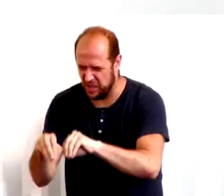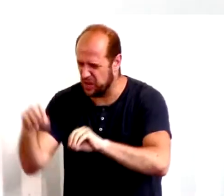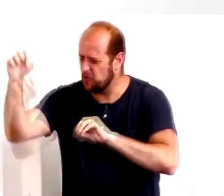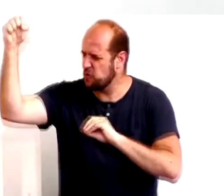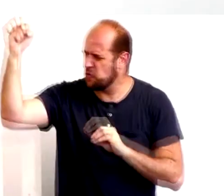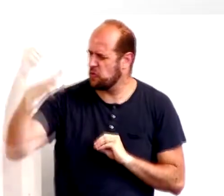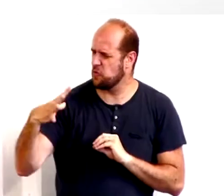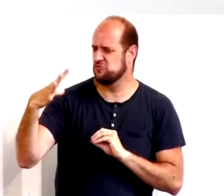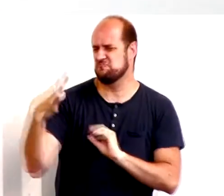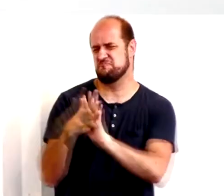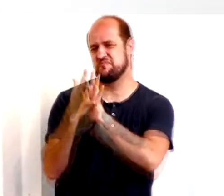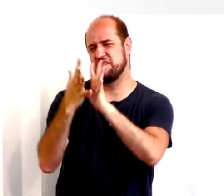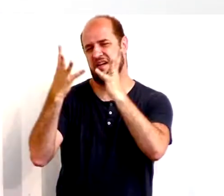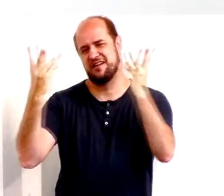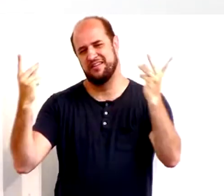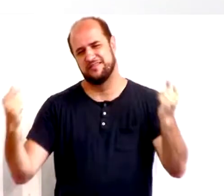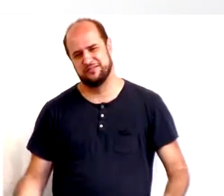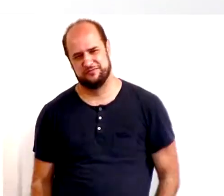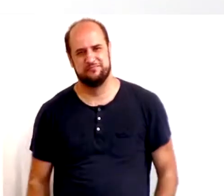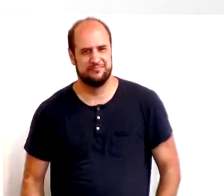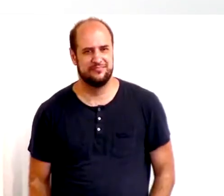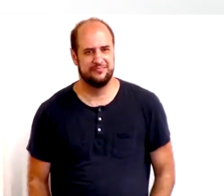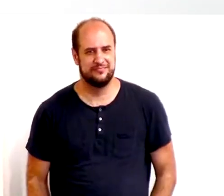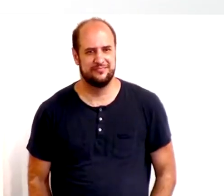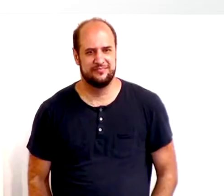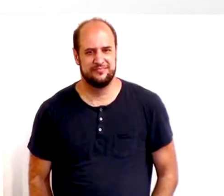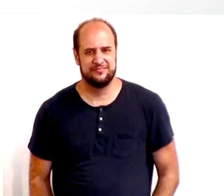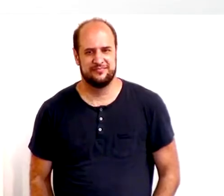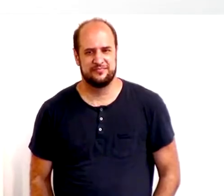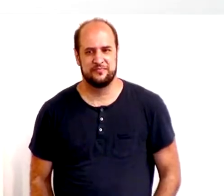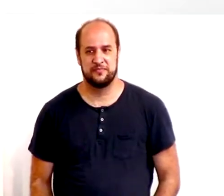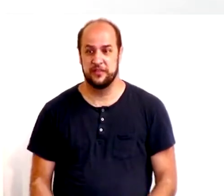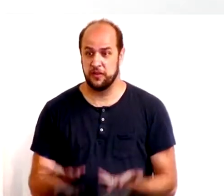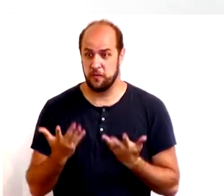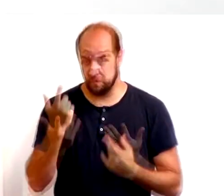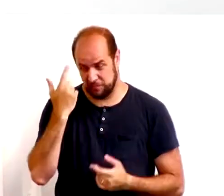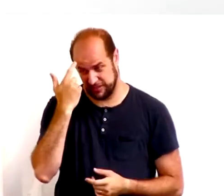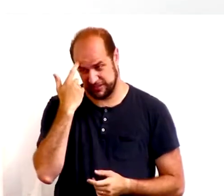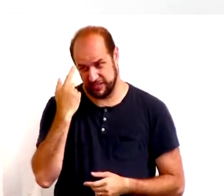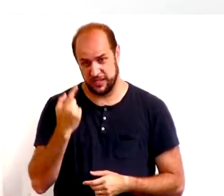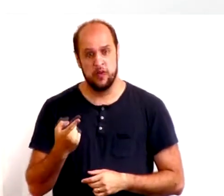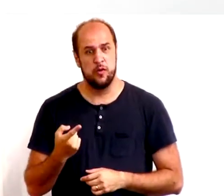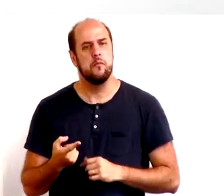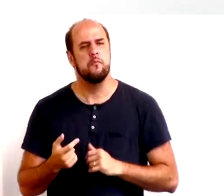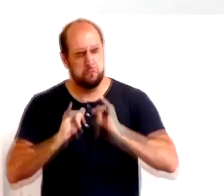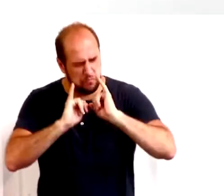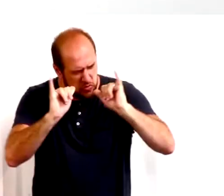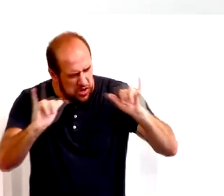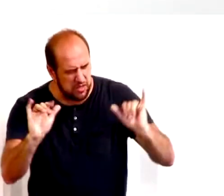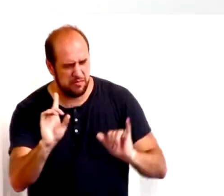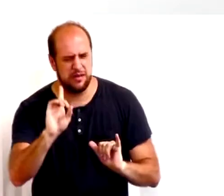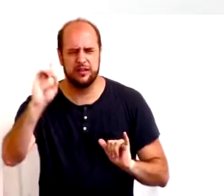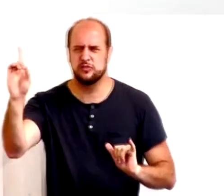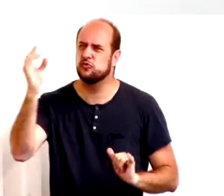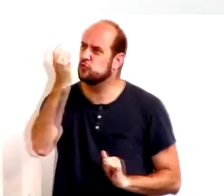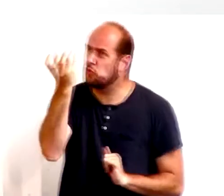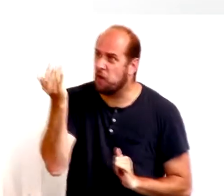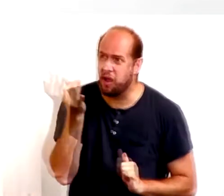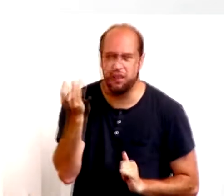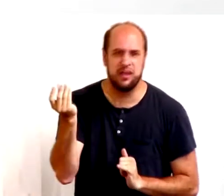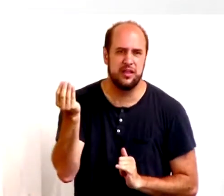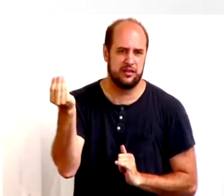luz. Então, o comissionamento está nisso. Primeiro em proclamar as virtudes de Deus,